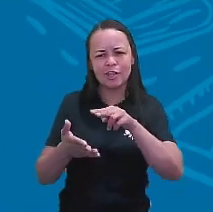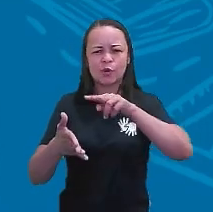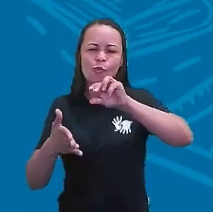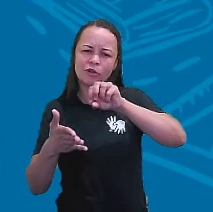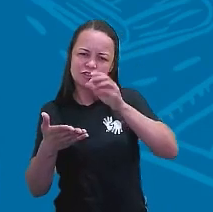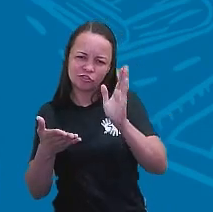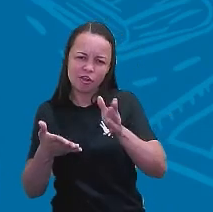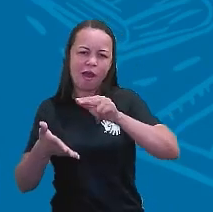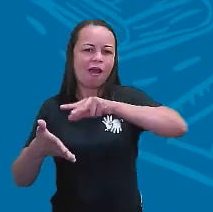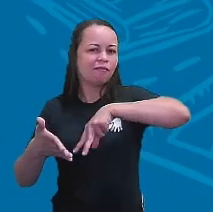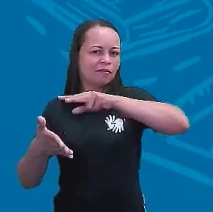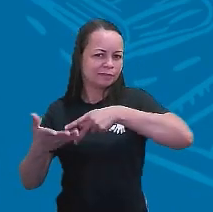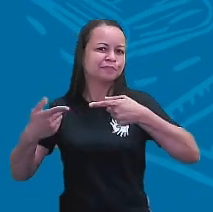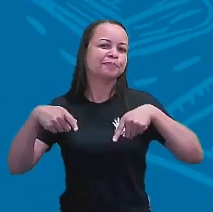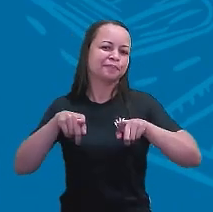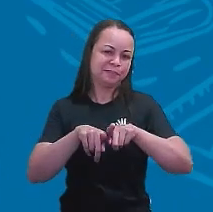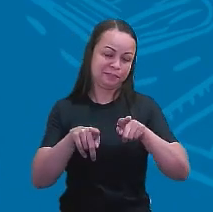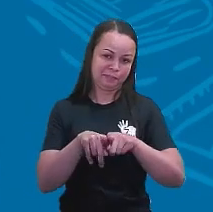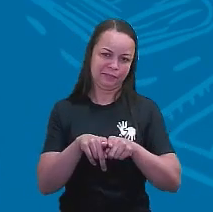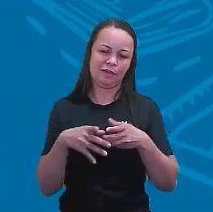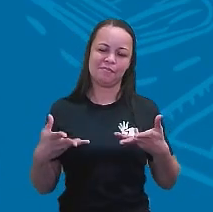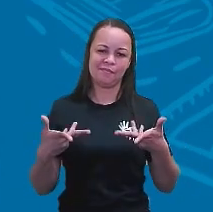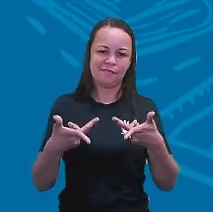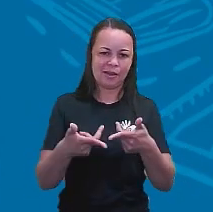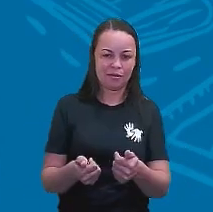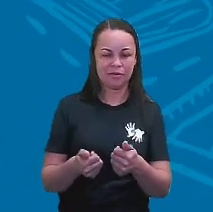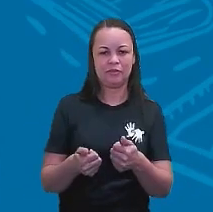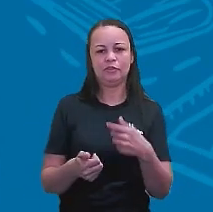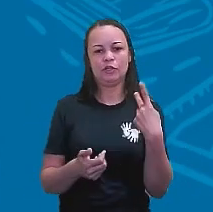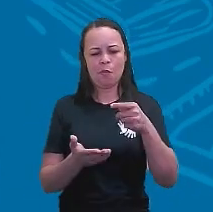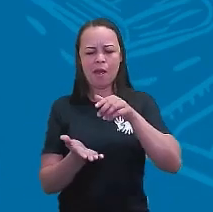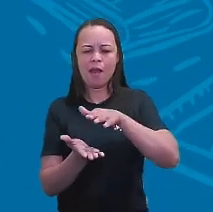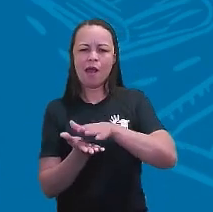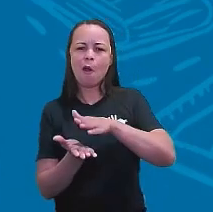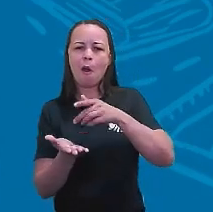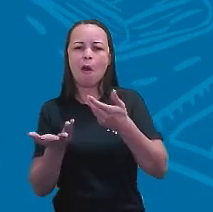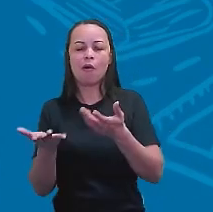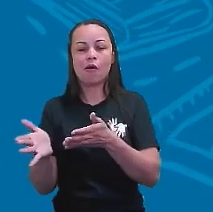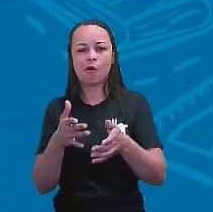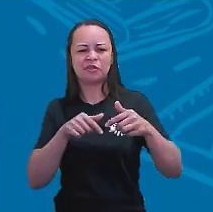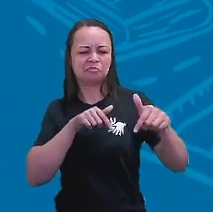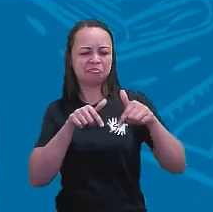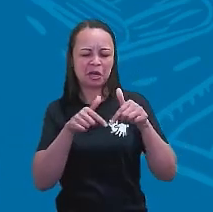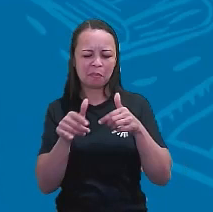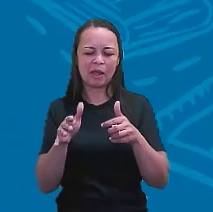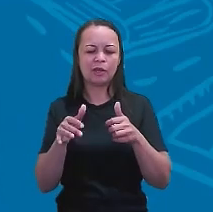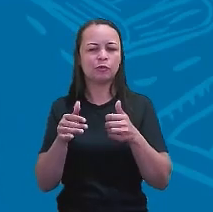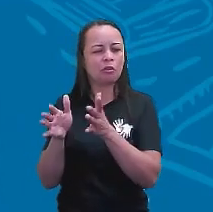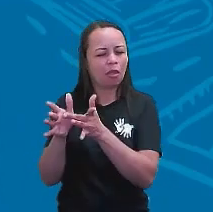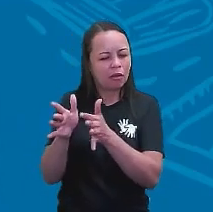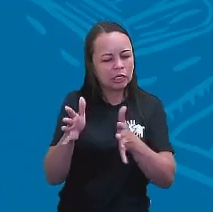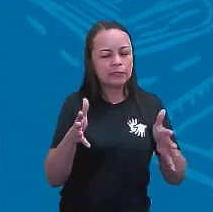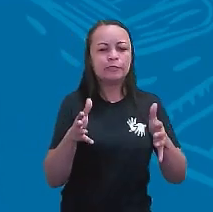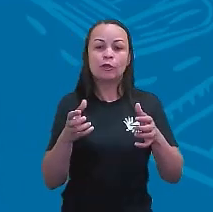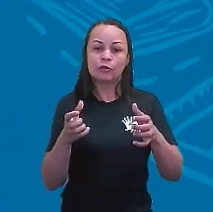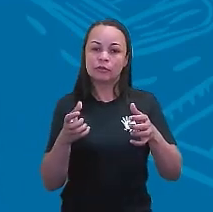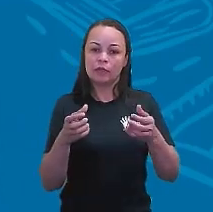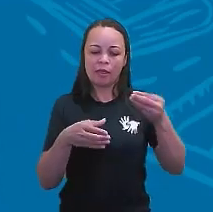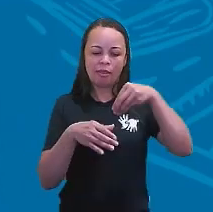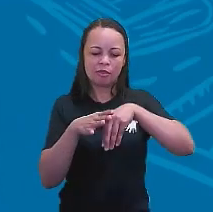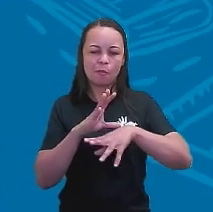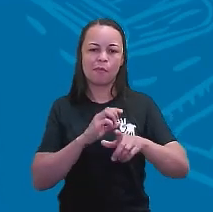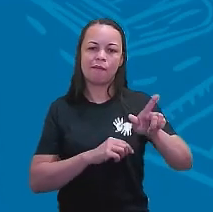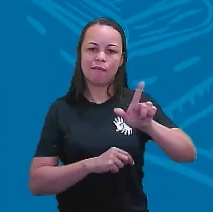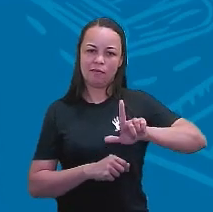obra. Maravilhosa, então é uma das obras que mais teve, vamos dizer, repercussão dentro do meio literário